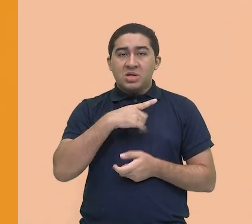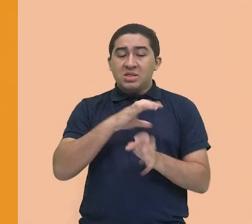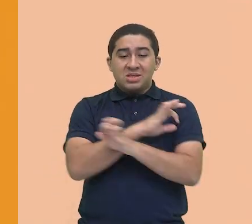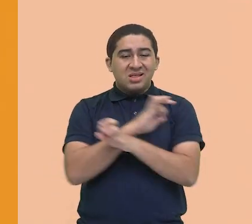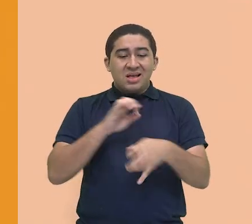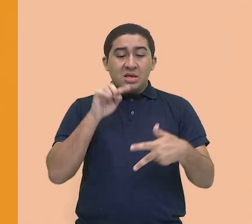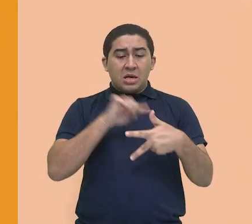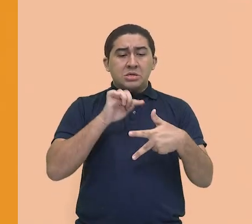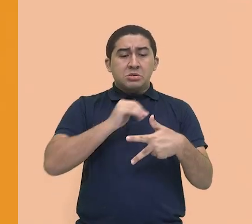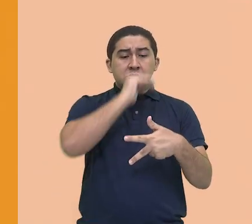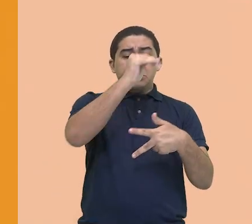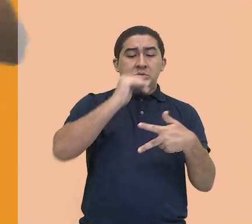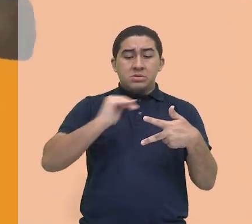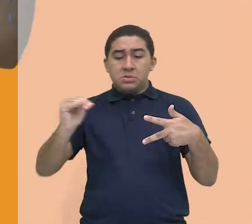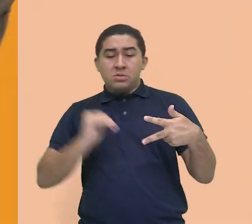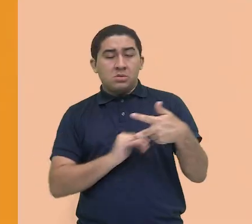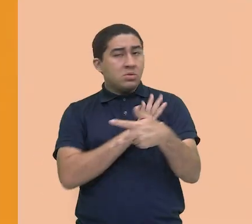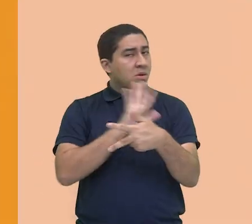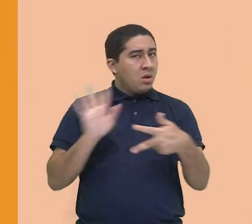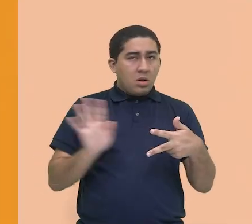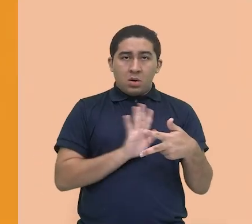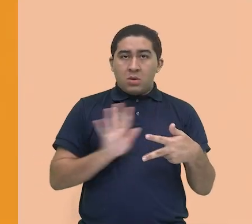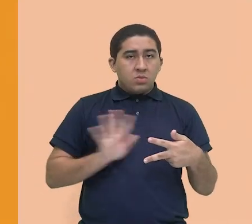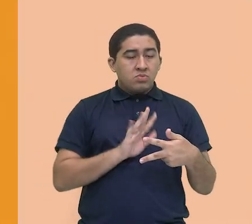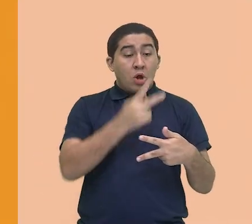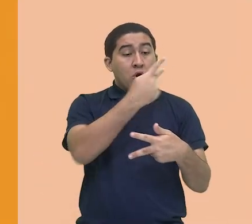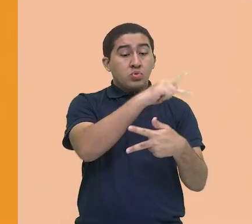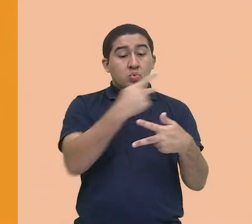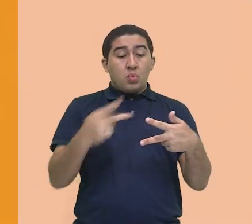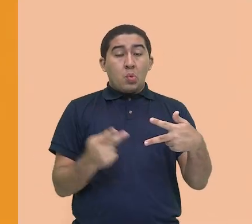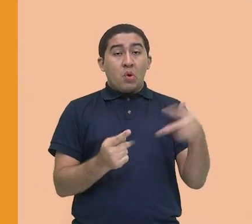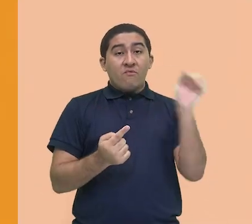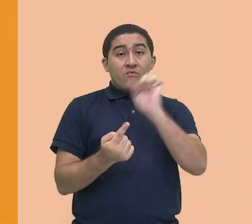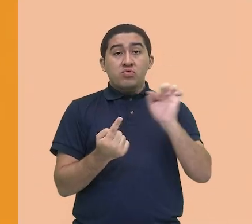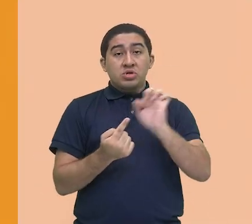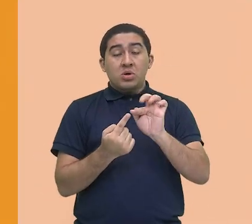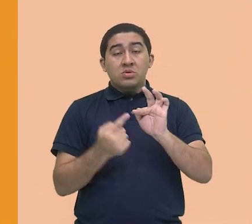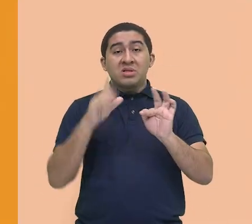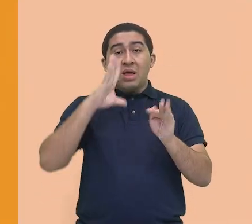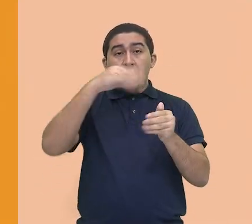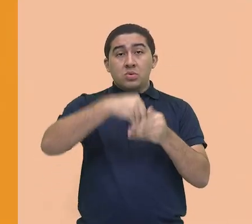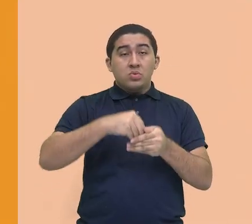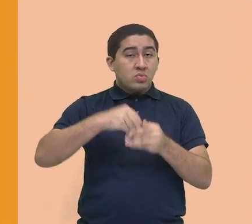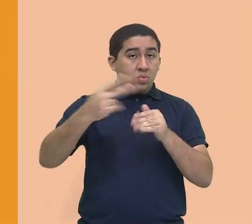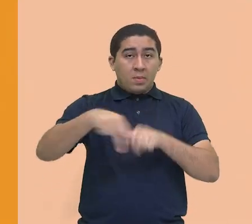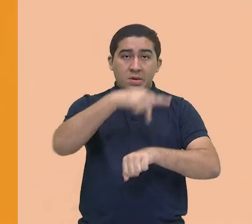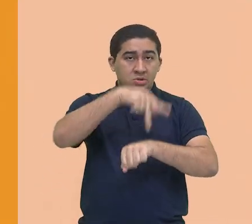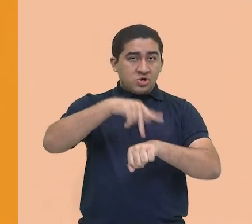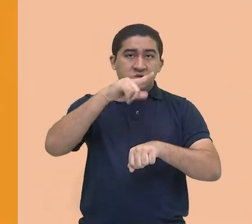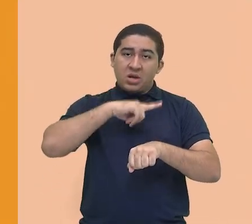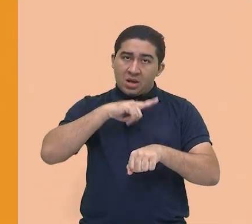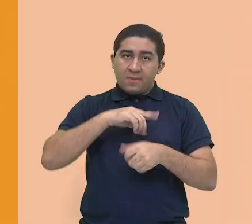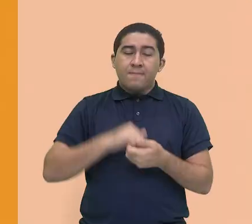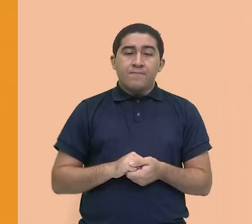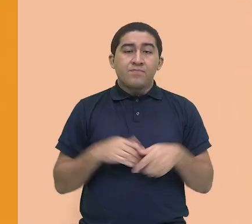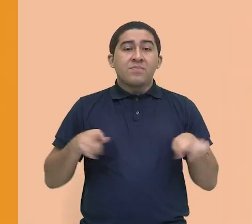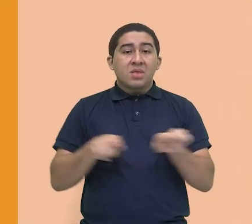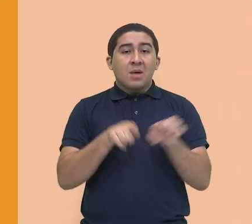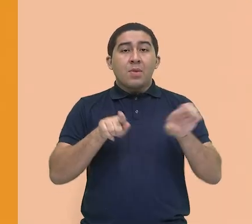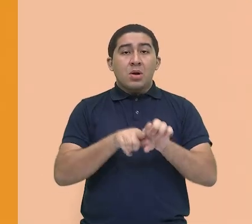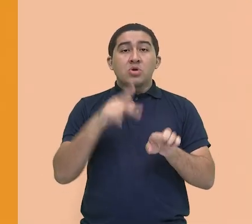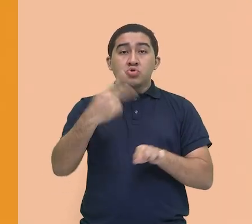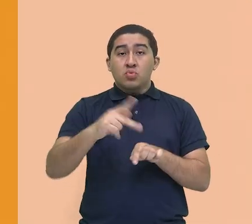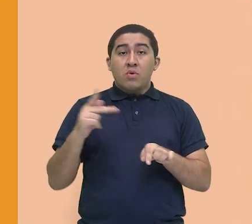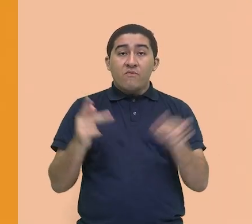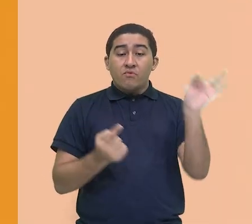o outro, não. Cada qual tem a sua função dentro do Estado, né? E sua função importante dentro